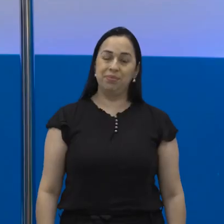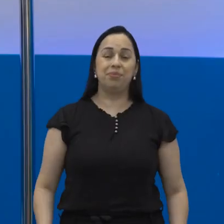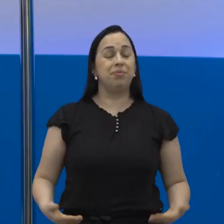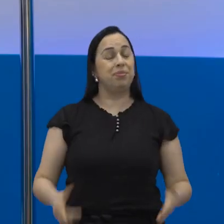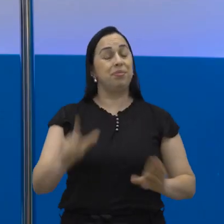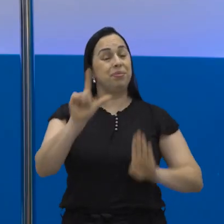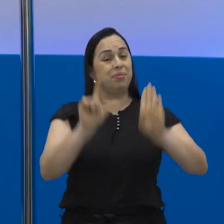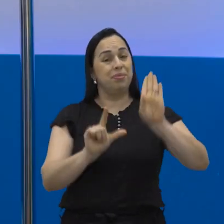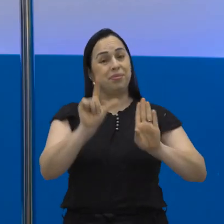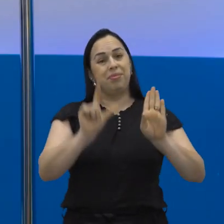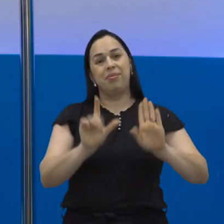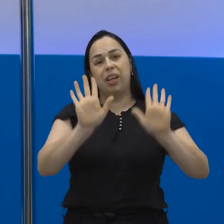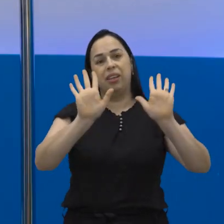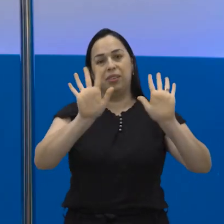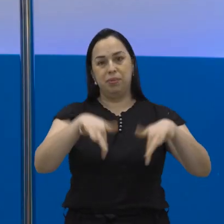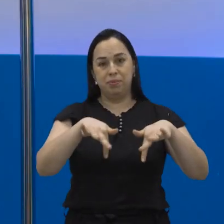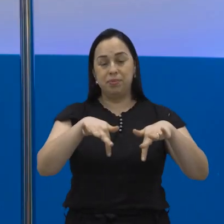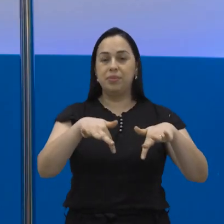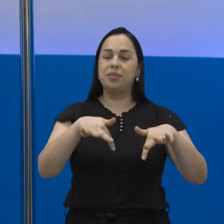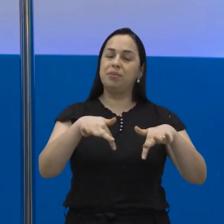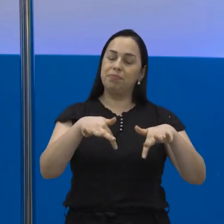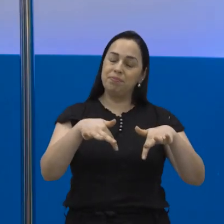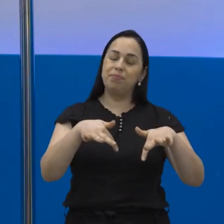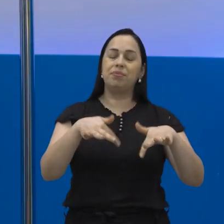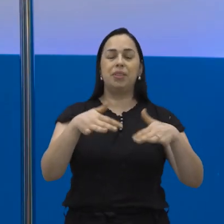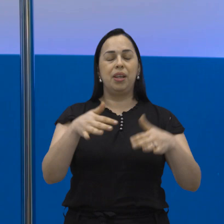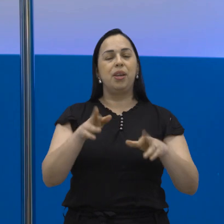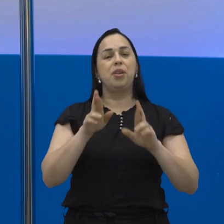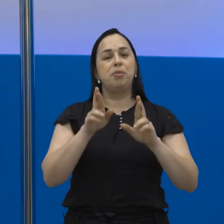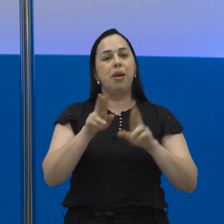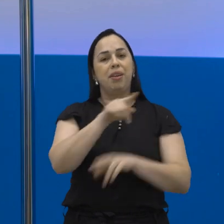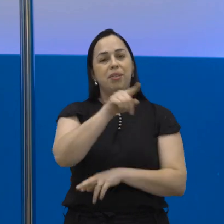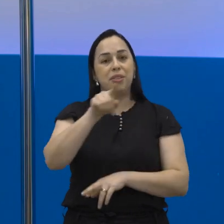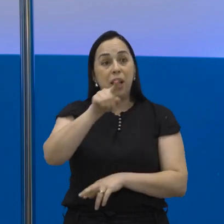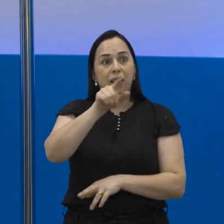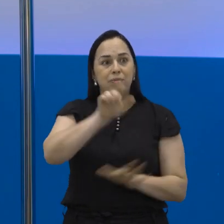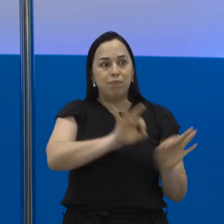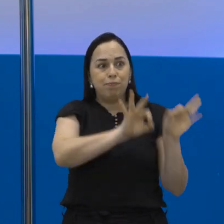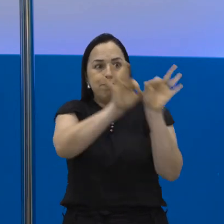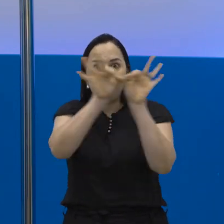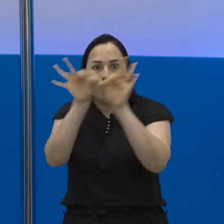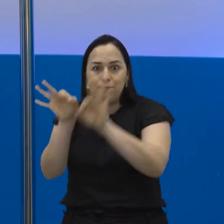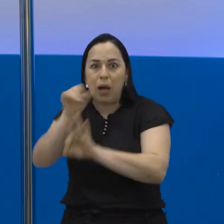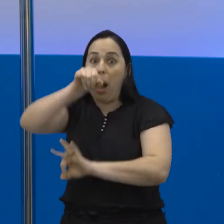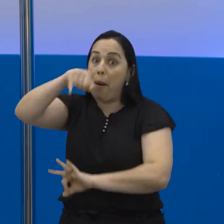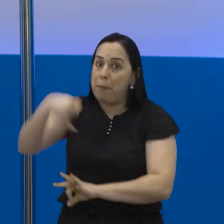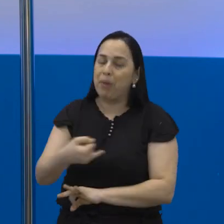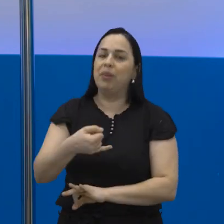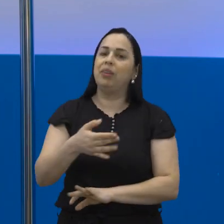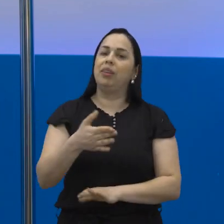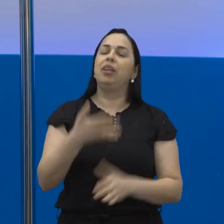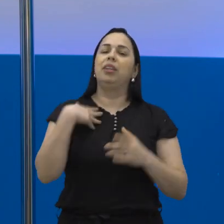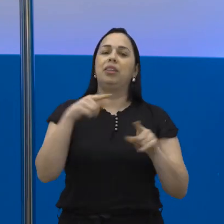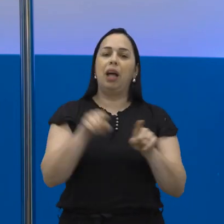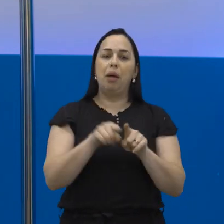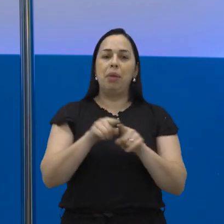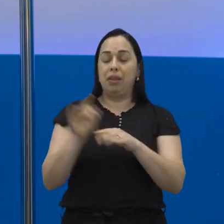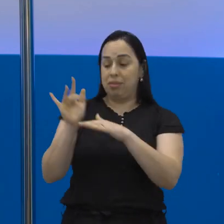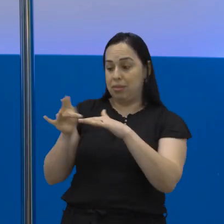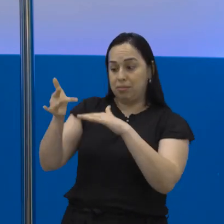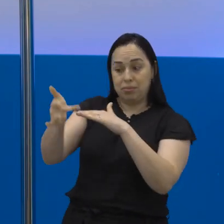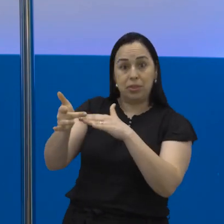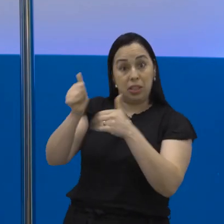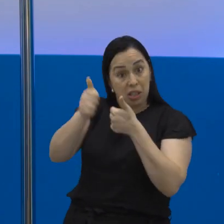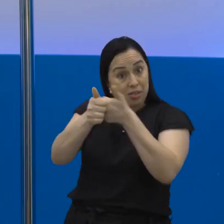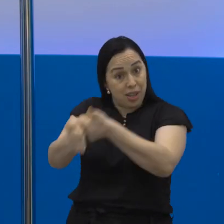O boletim legislativo dessa quinta-feira fica por aqui. Espero que você tenha aproveitado as informações. E fica aqui um convite, hein? Segue as redes